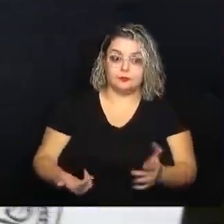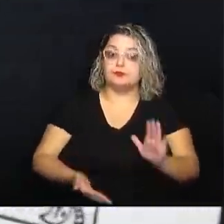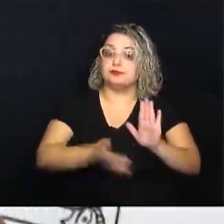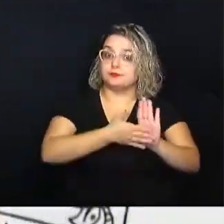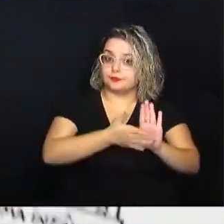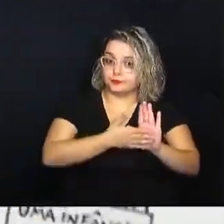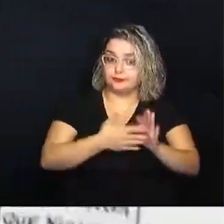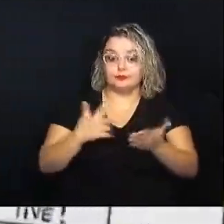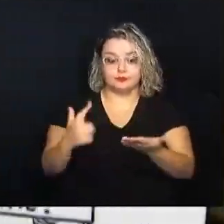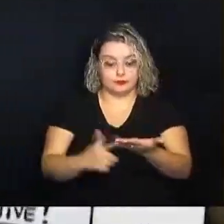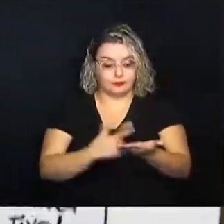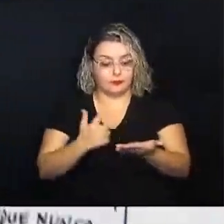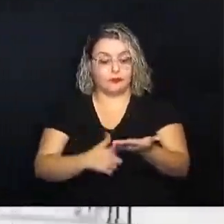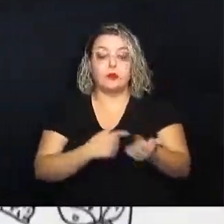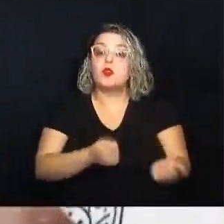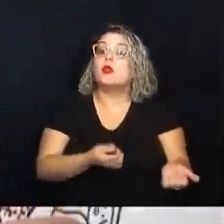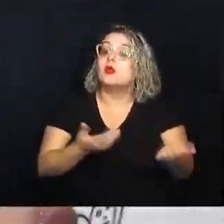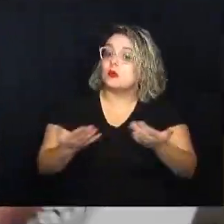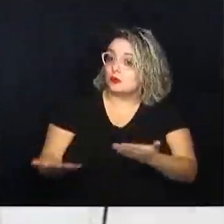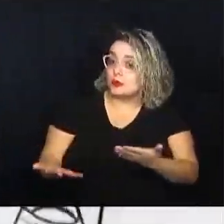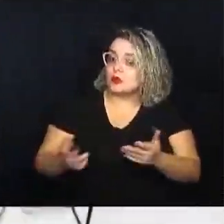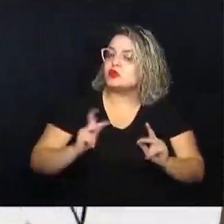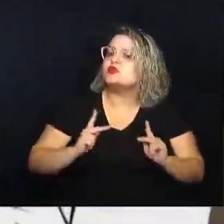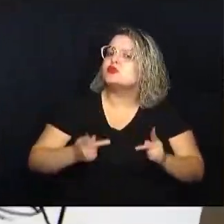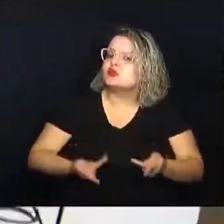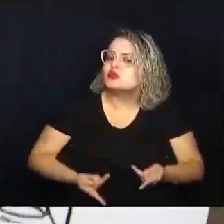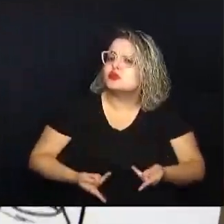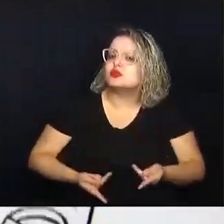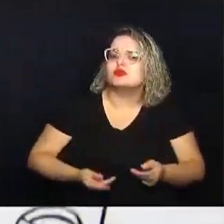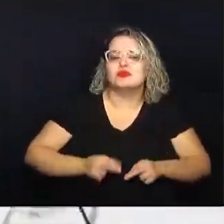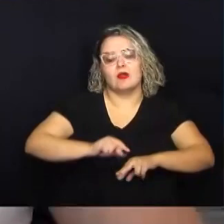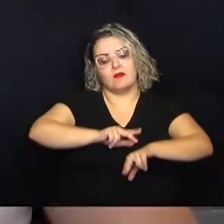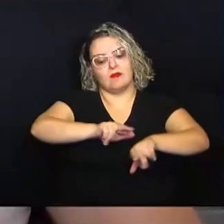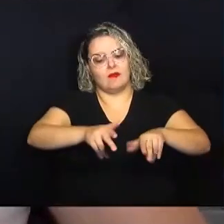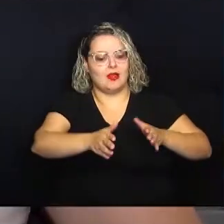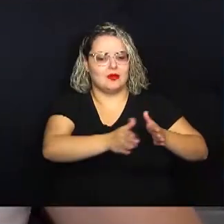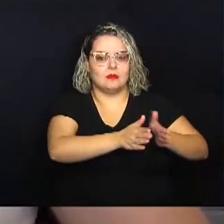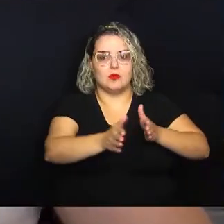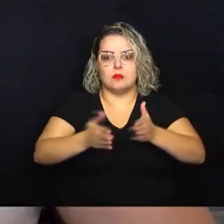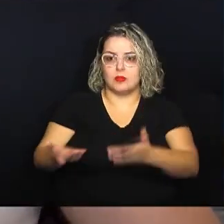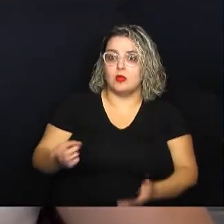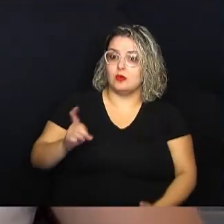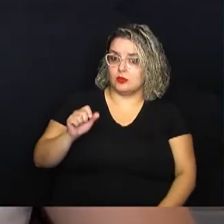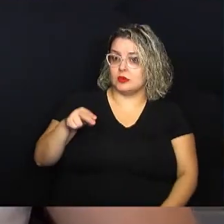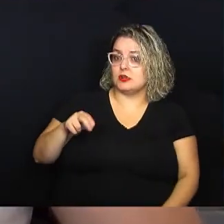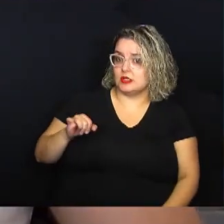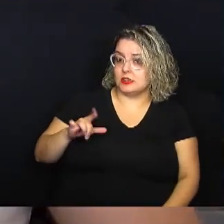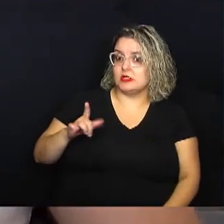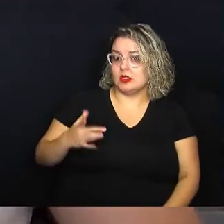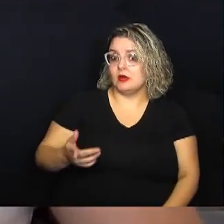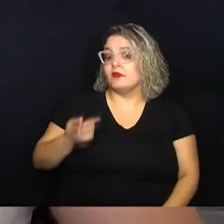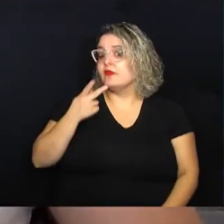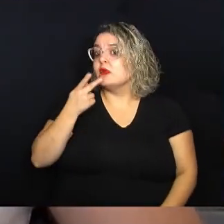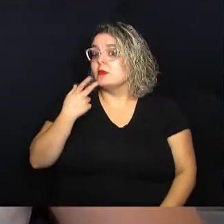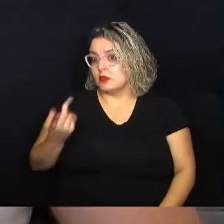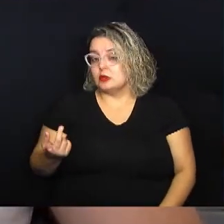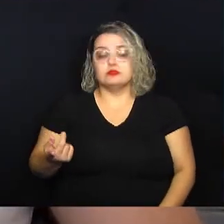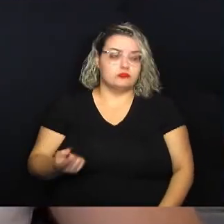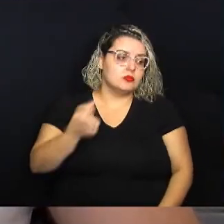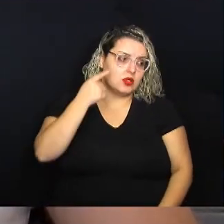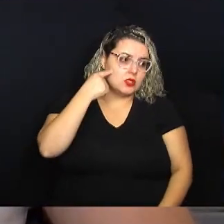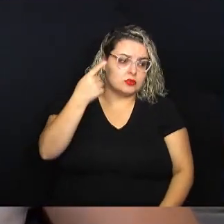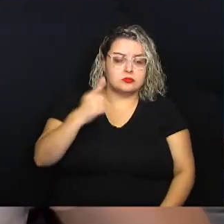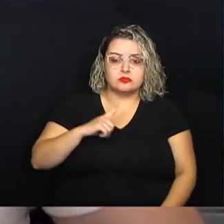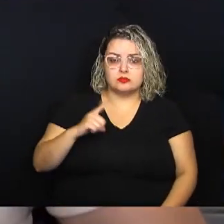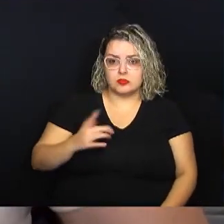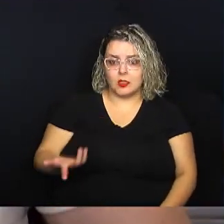do livro é apresentar o ser humano em suas inúmeras facetas. O Daniel comentou que ele tinha uma ideia de montar um roteiro de